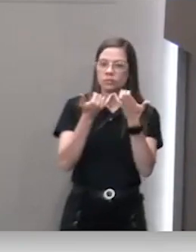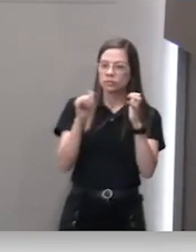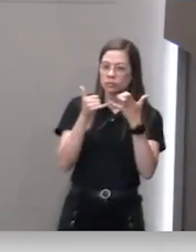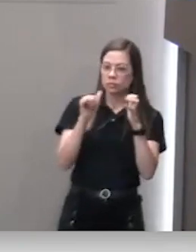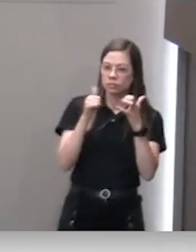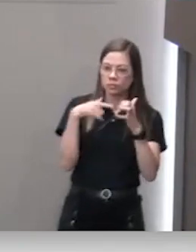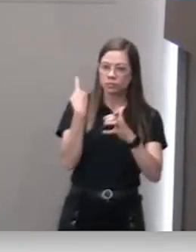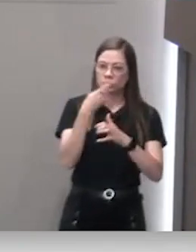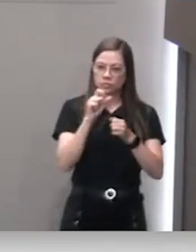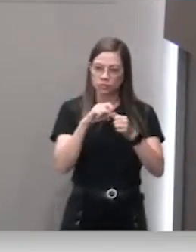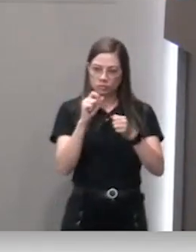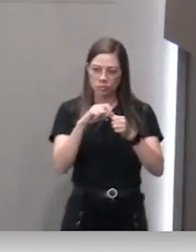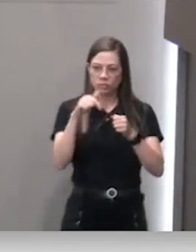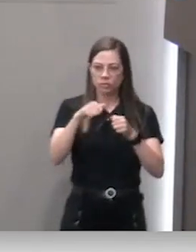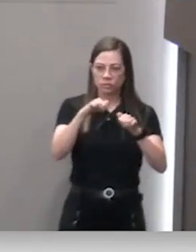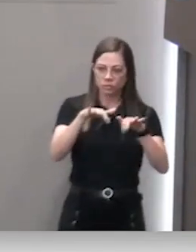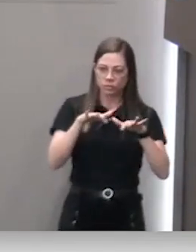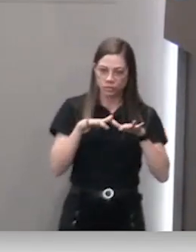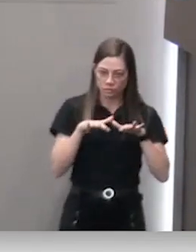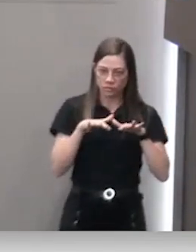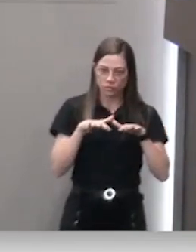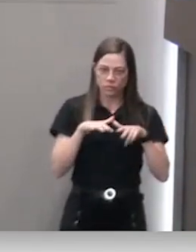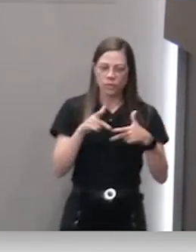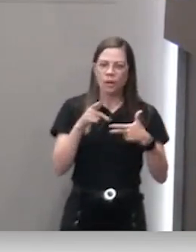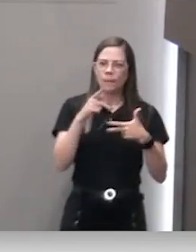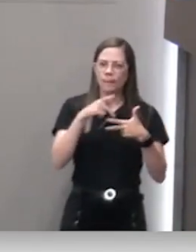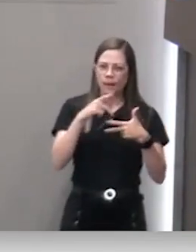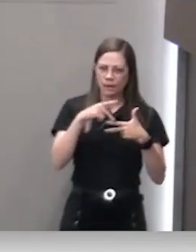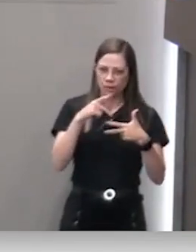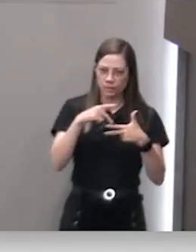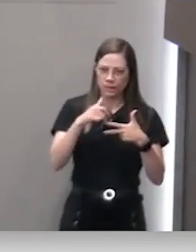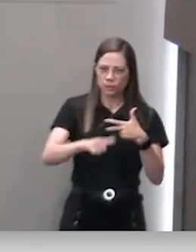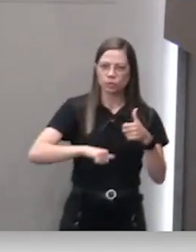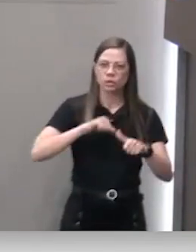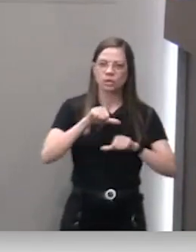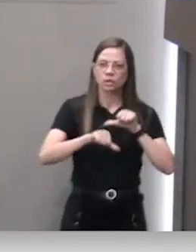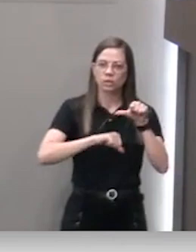estamos fazendo no parlamento, com a troca de